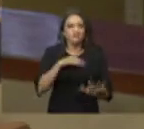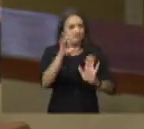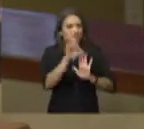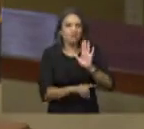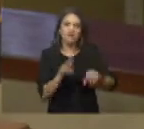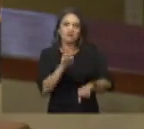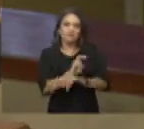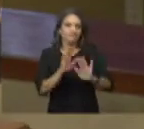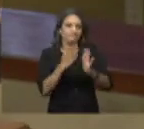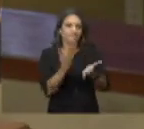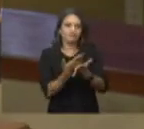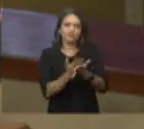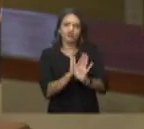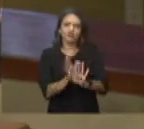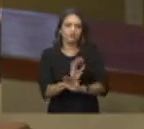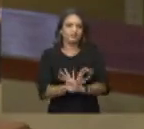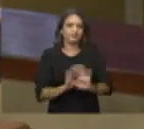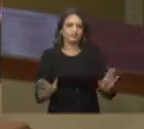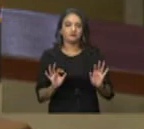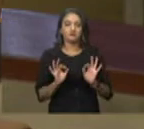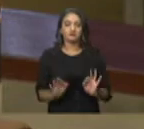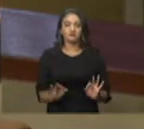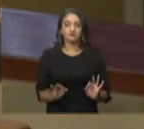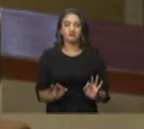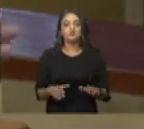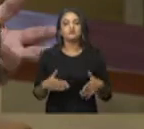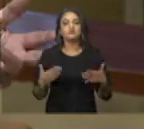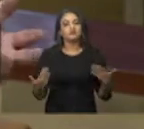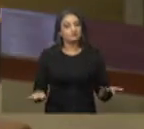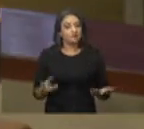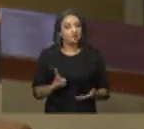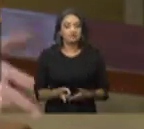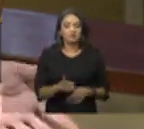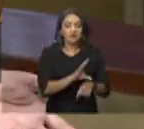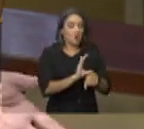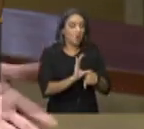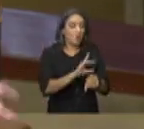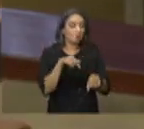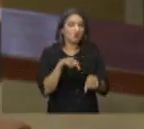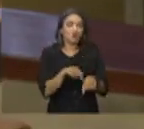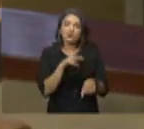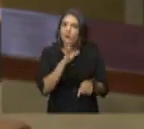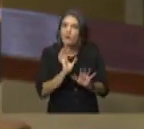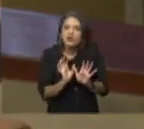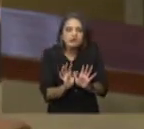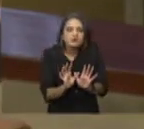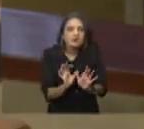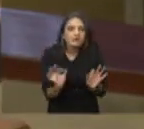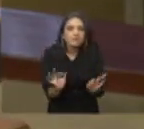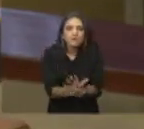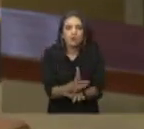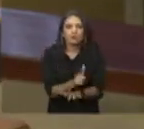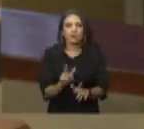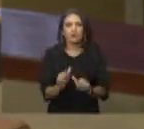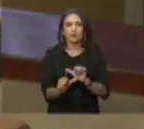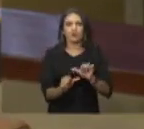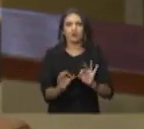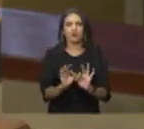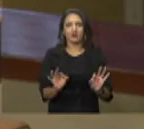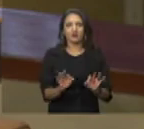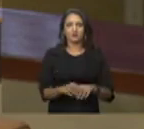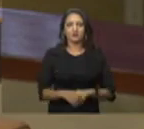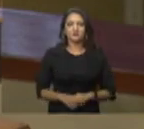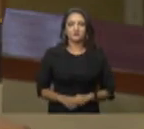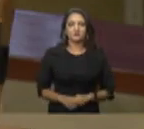isso certamente enquanto vigorar a constituição federal brasileira faz é vigorar esse